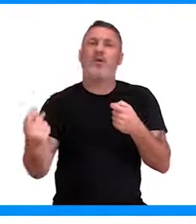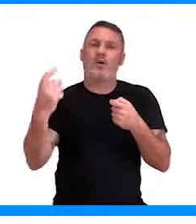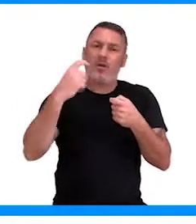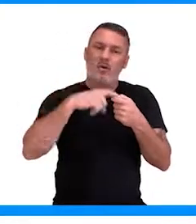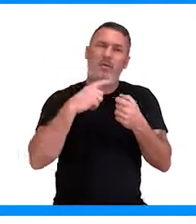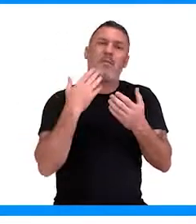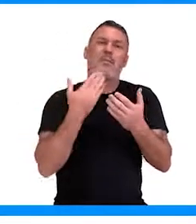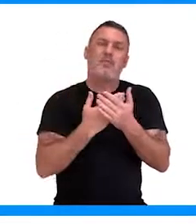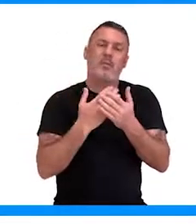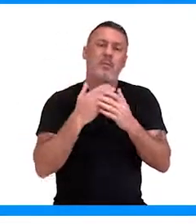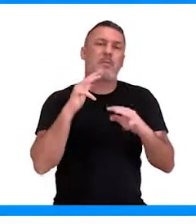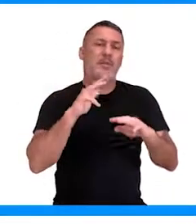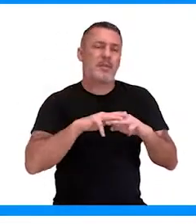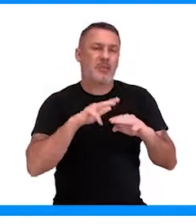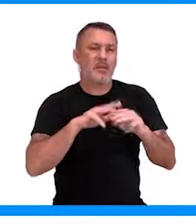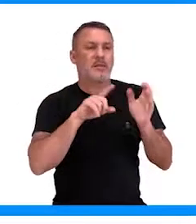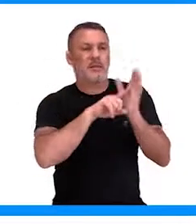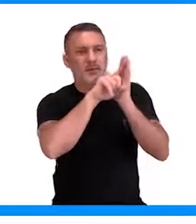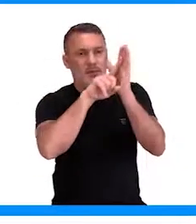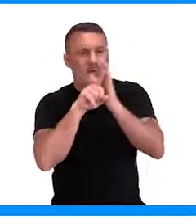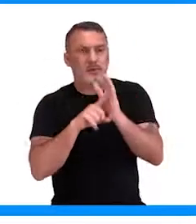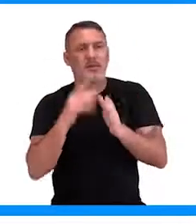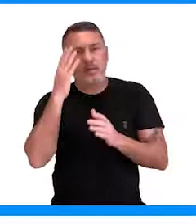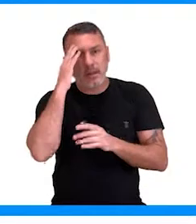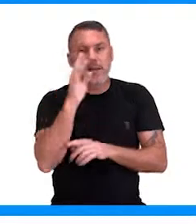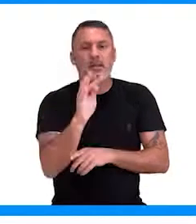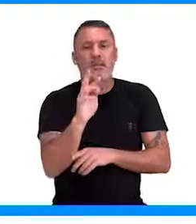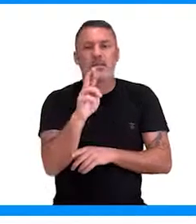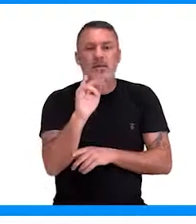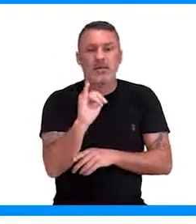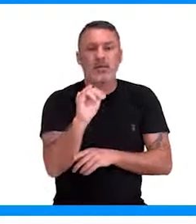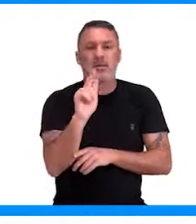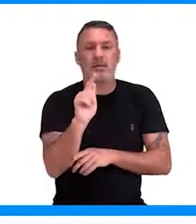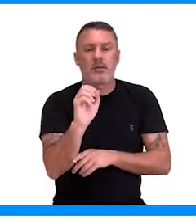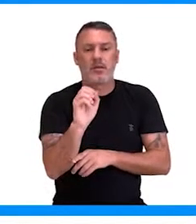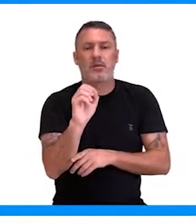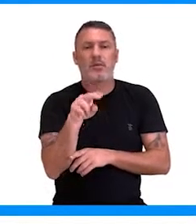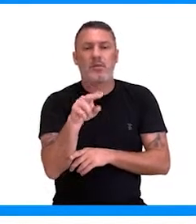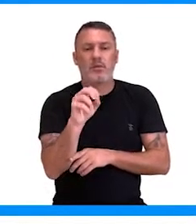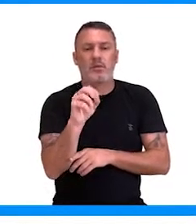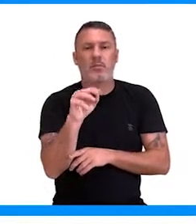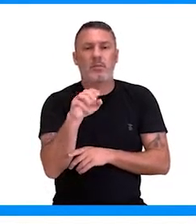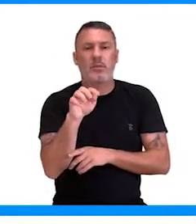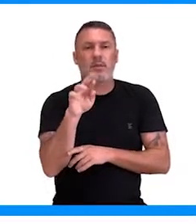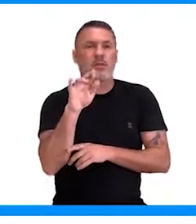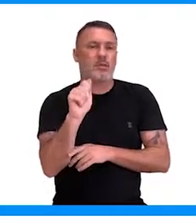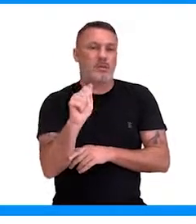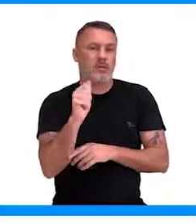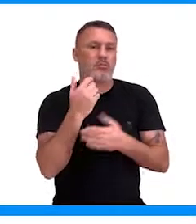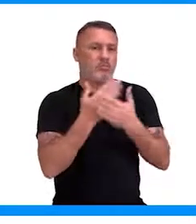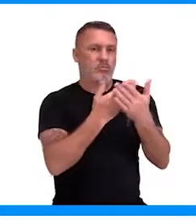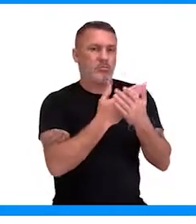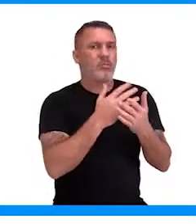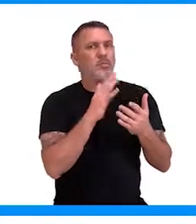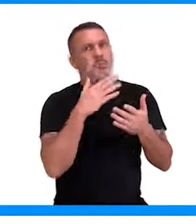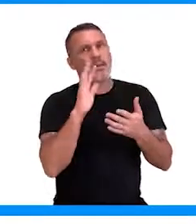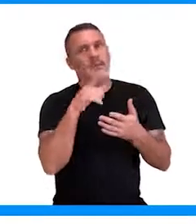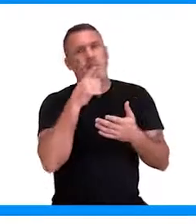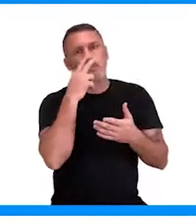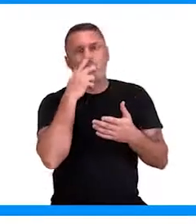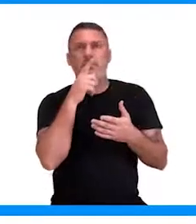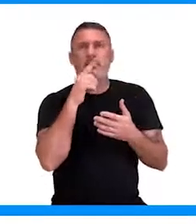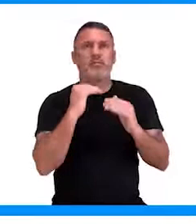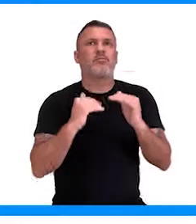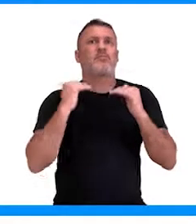né, algumas aulas lá em matemática e estudar as identidades trigonométricas para lembrar disso aí. Né? Mas isso aí é um procedimento um